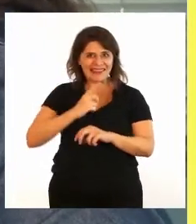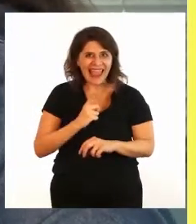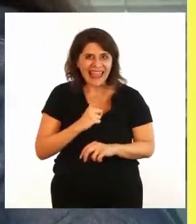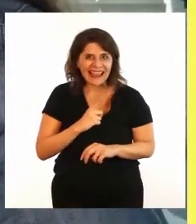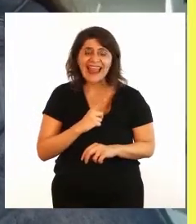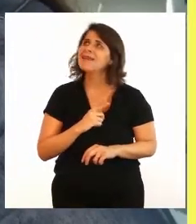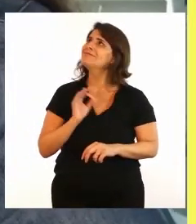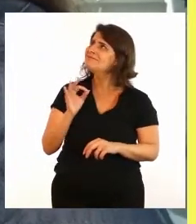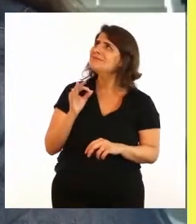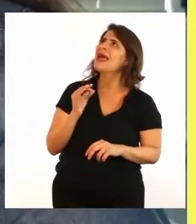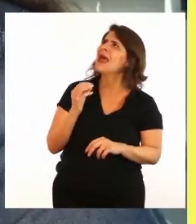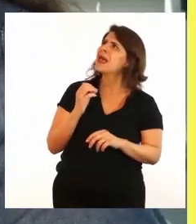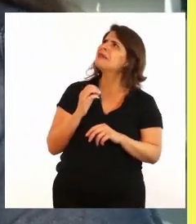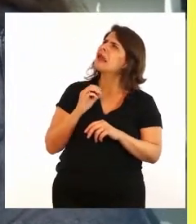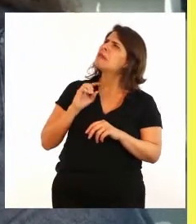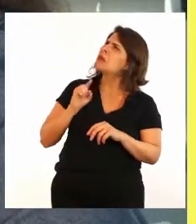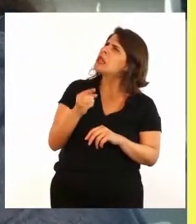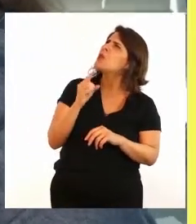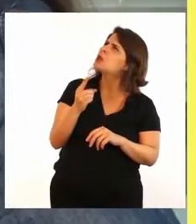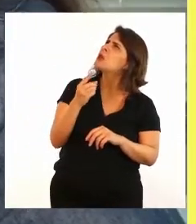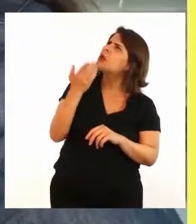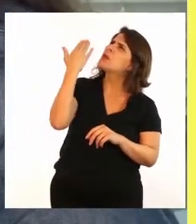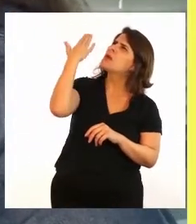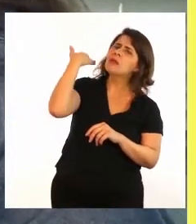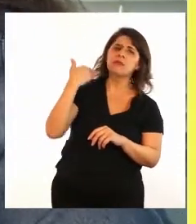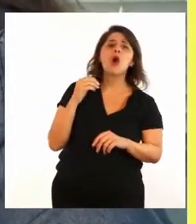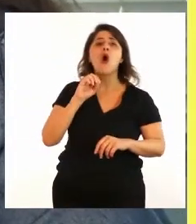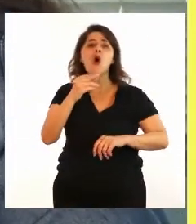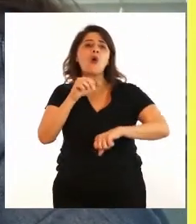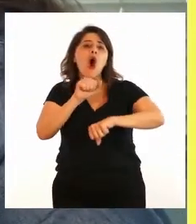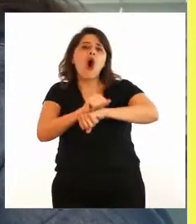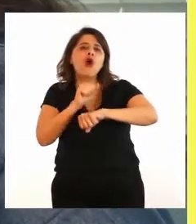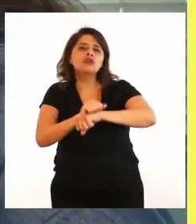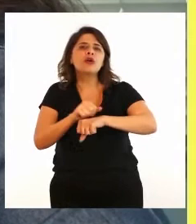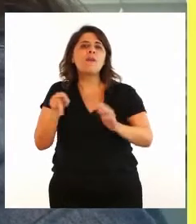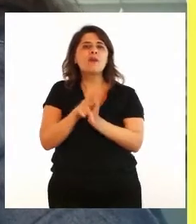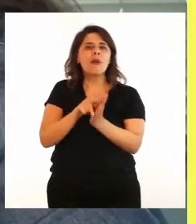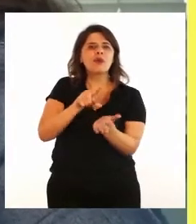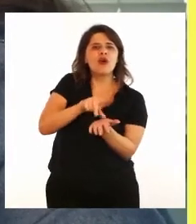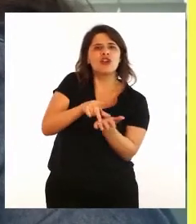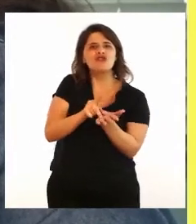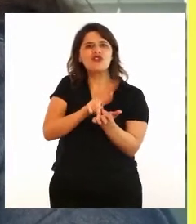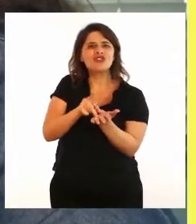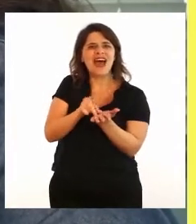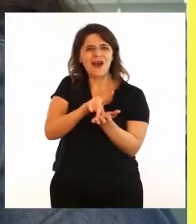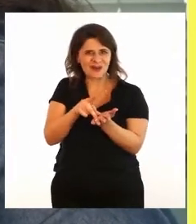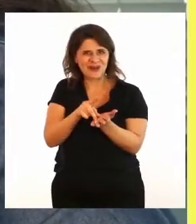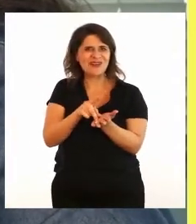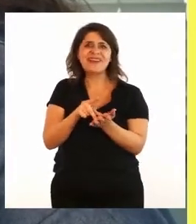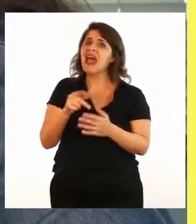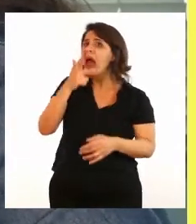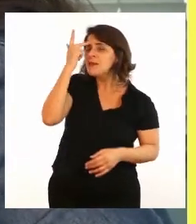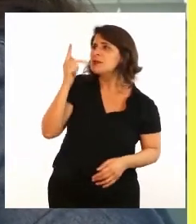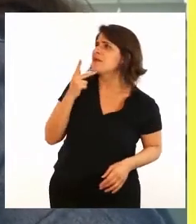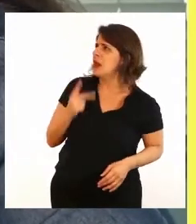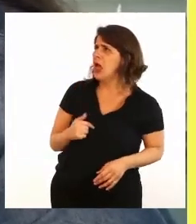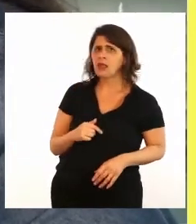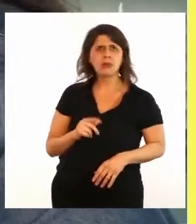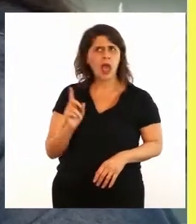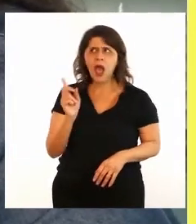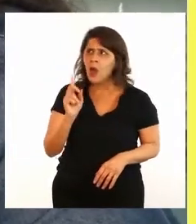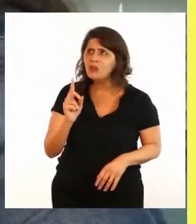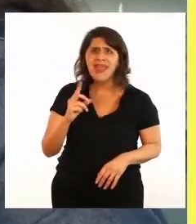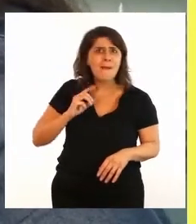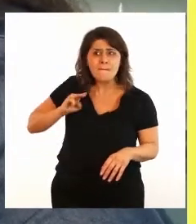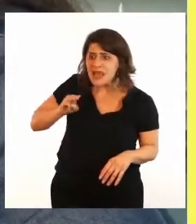múmia tem milhares de anos. Digamos, ossos de um dinossauro. Aí a pessoa, falou, não, olha só, tem milhões de